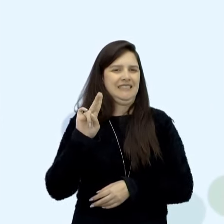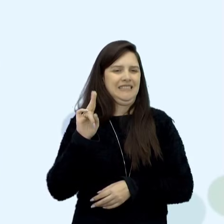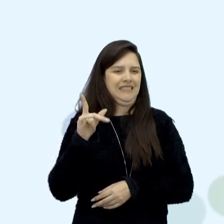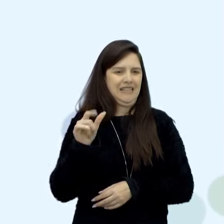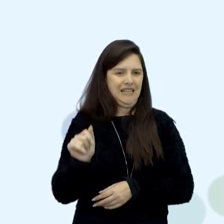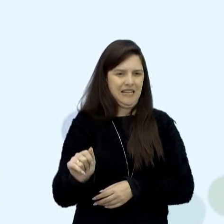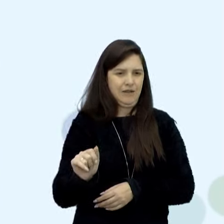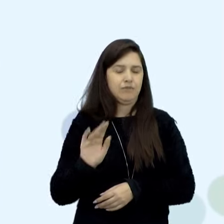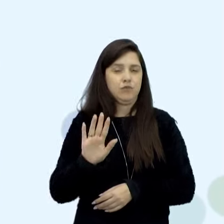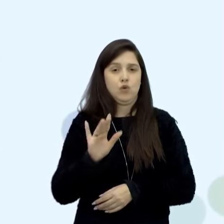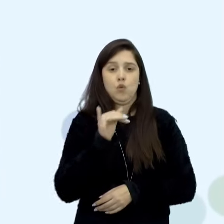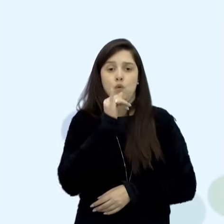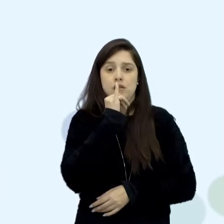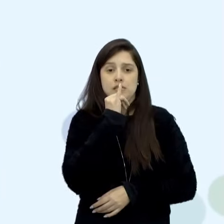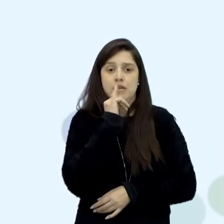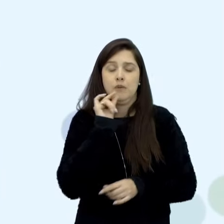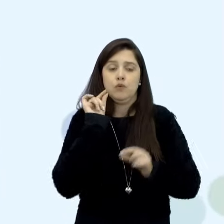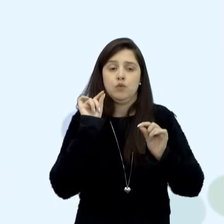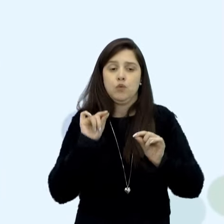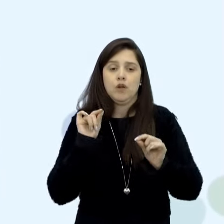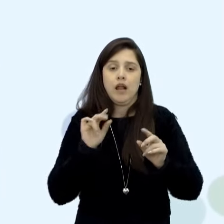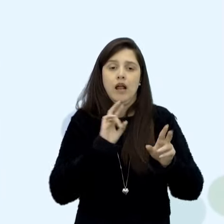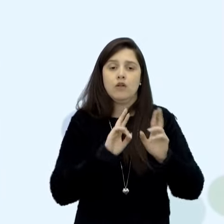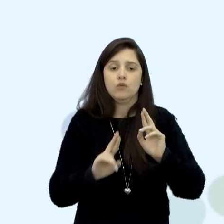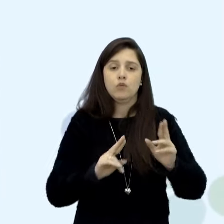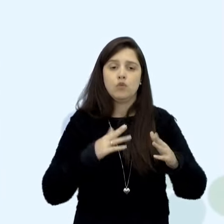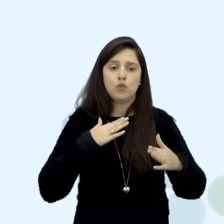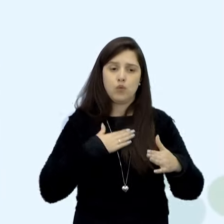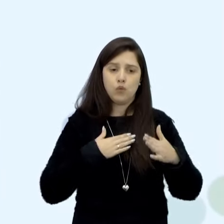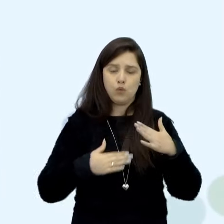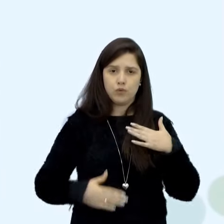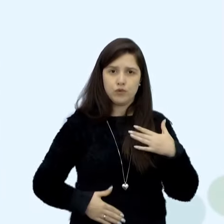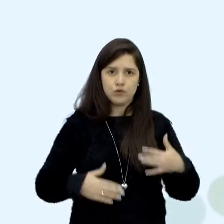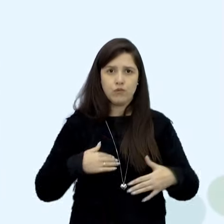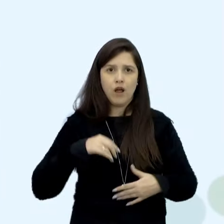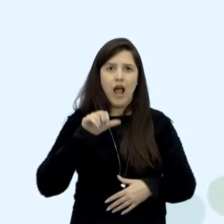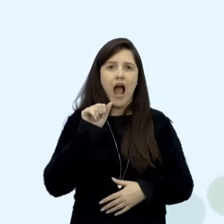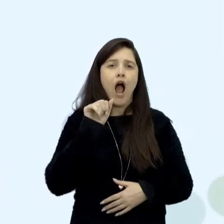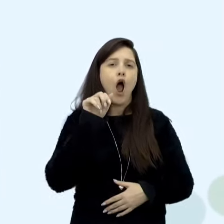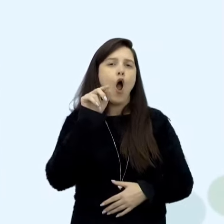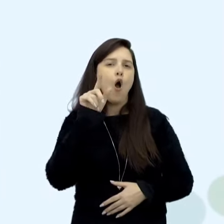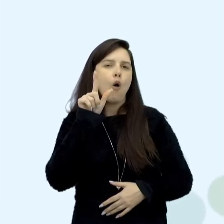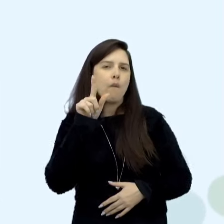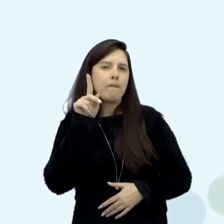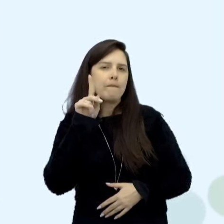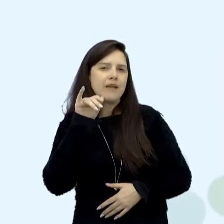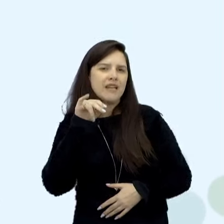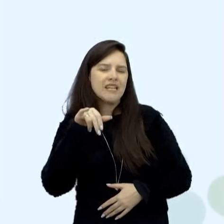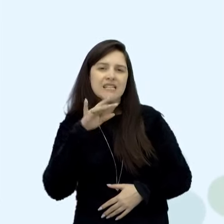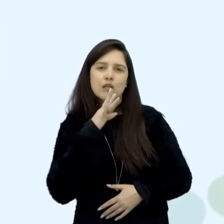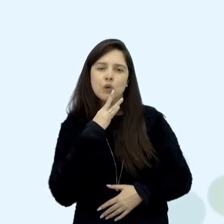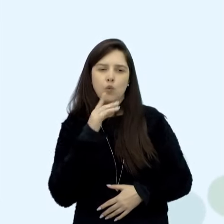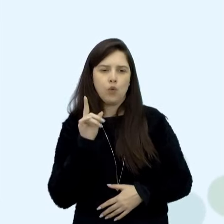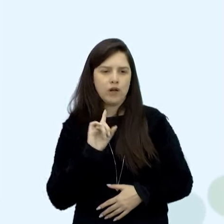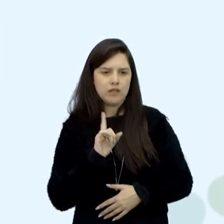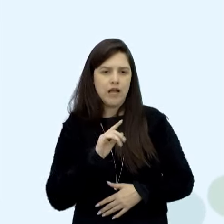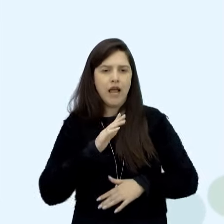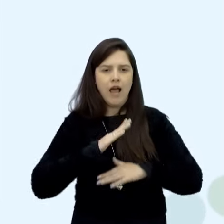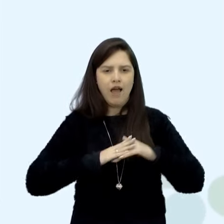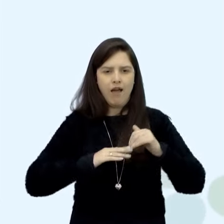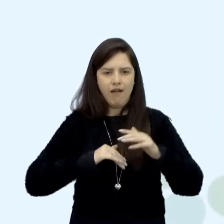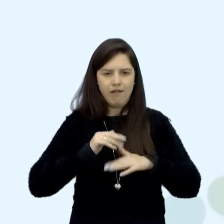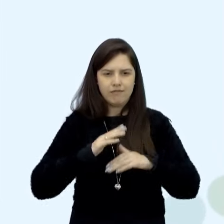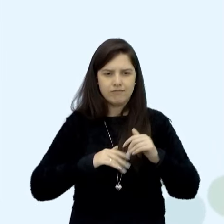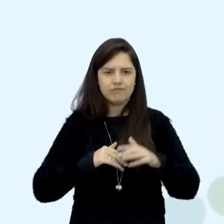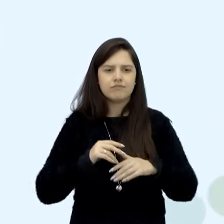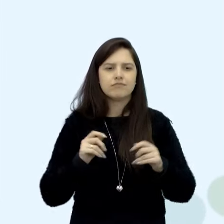E um exemplo disso está relacionado aí ao corpo de um alpinista desconhecido apelidado de